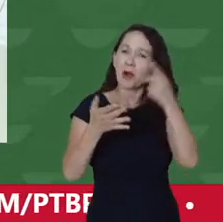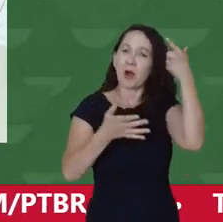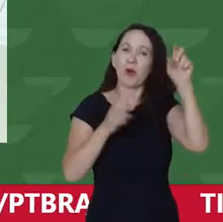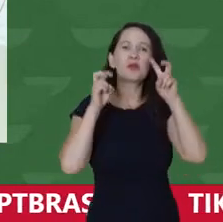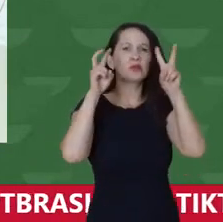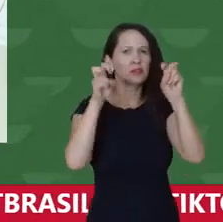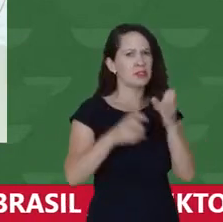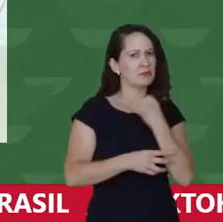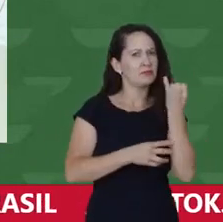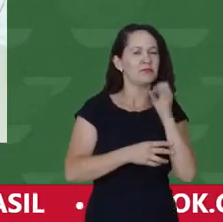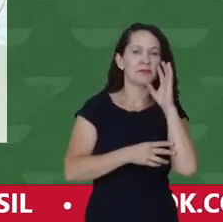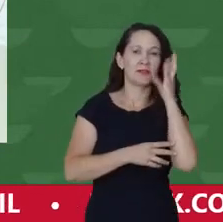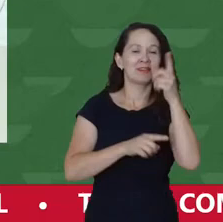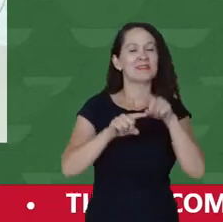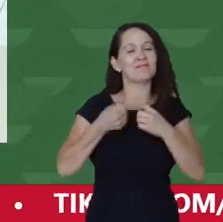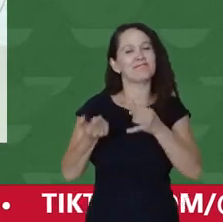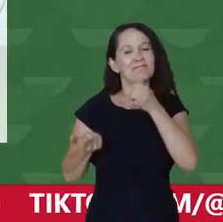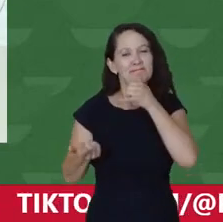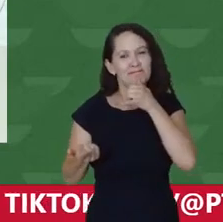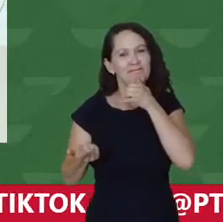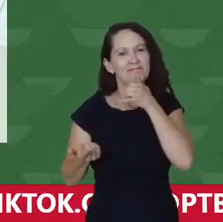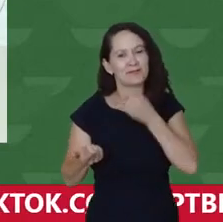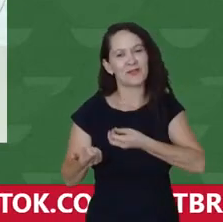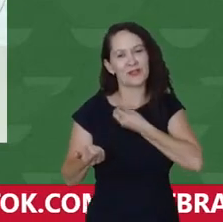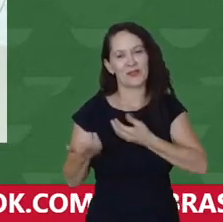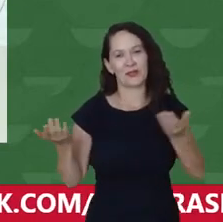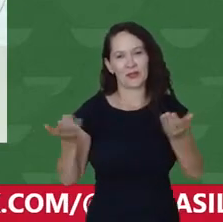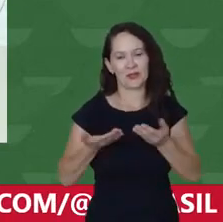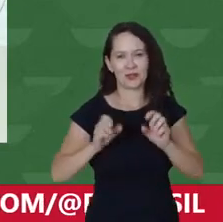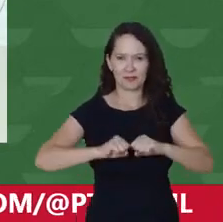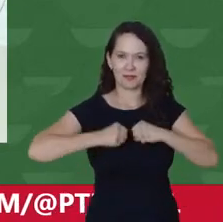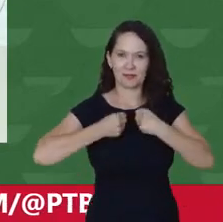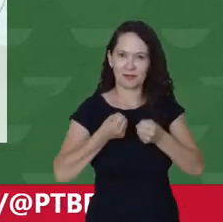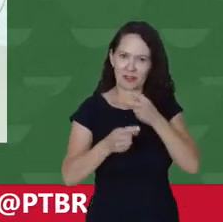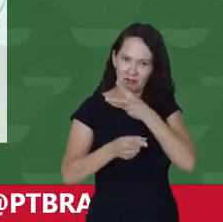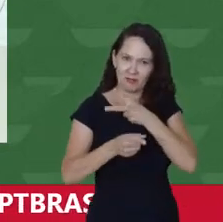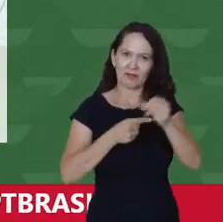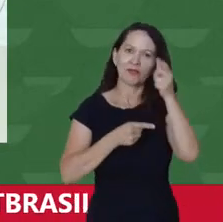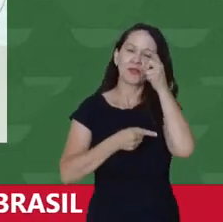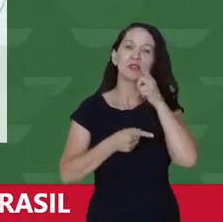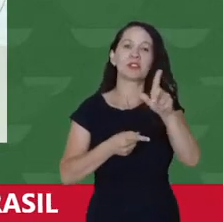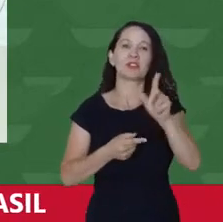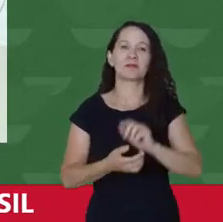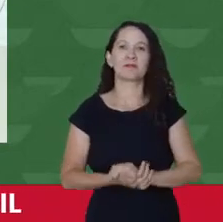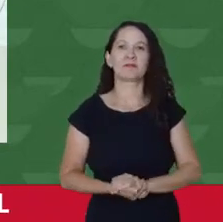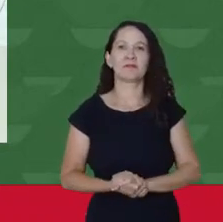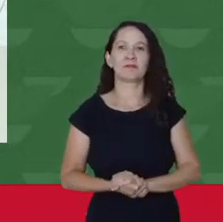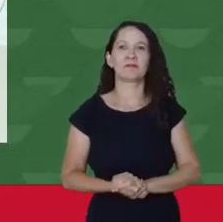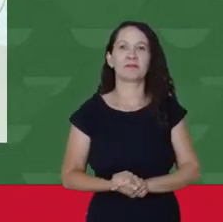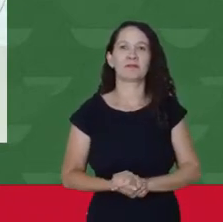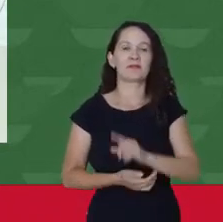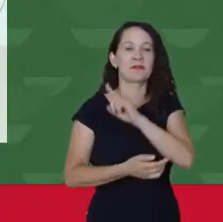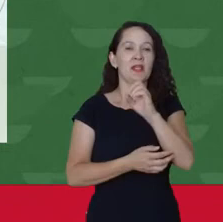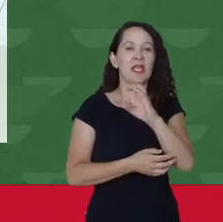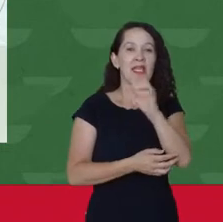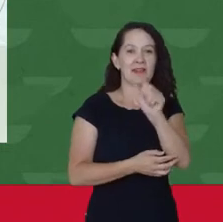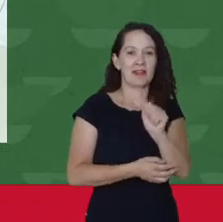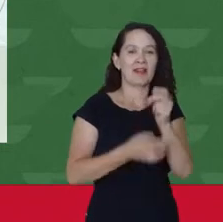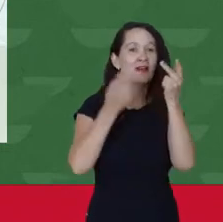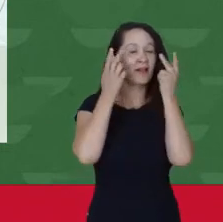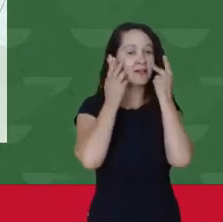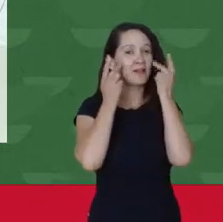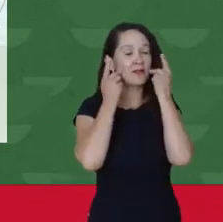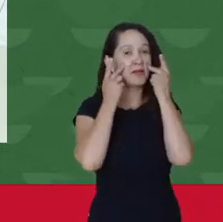outros assuntos, mas infelizmente a realidade é essa e nós vamos enfrentar ela e vamos vencer ela. Muito bem, Zeca, é normalizar